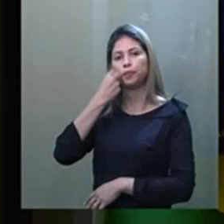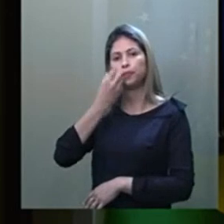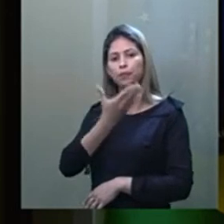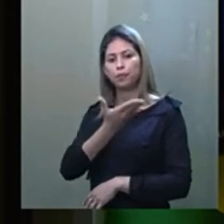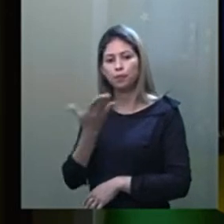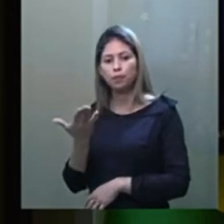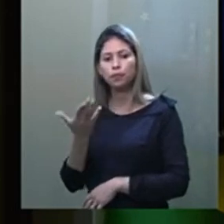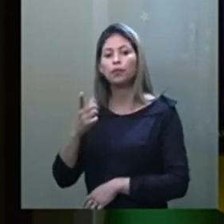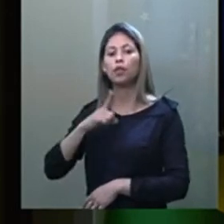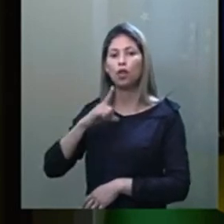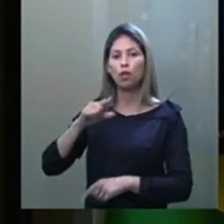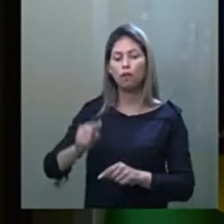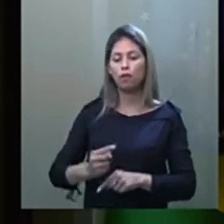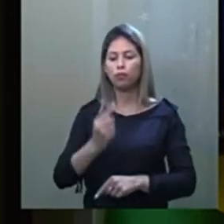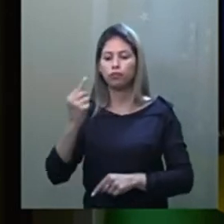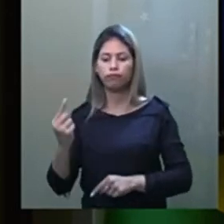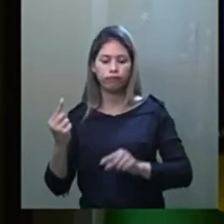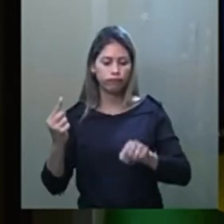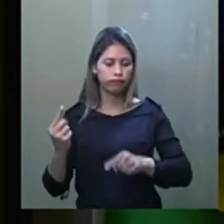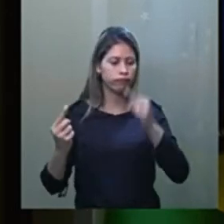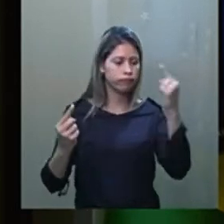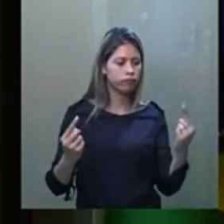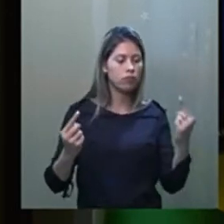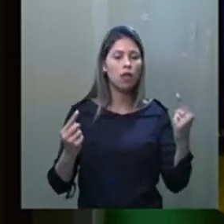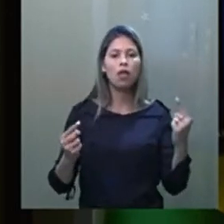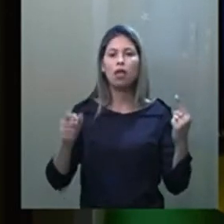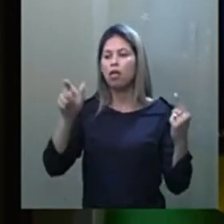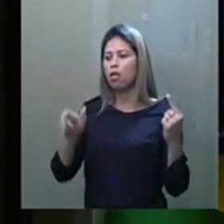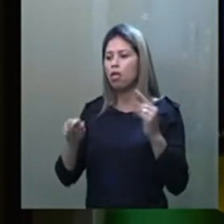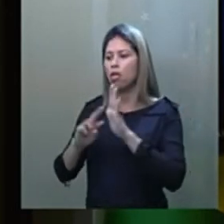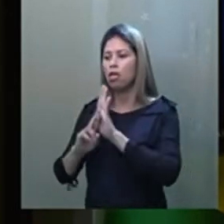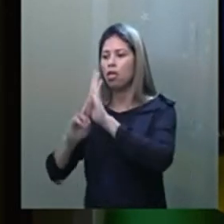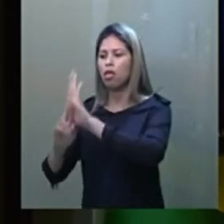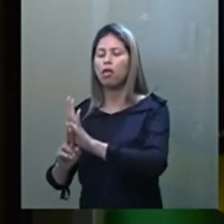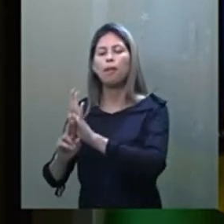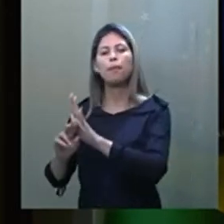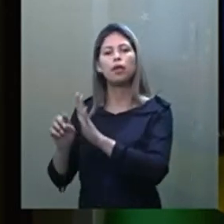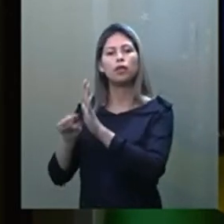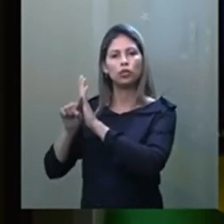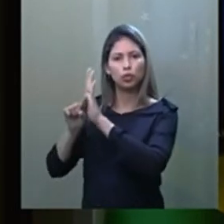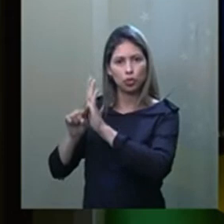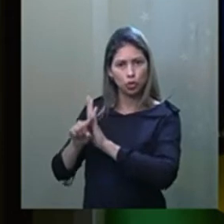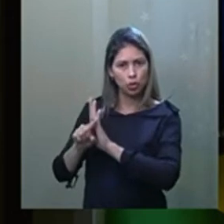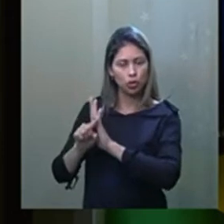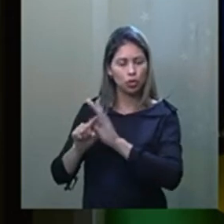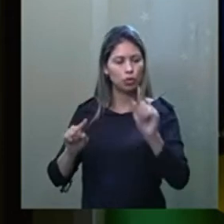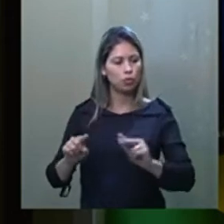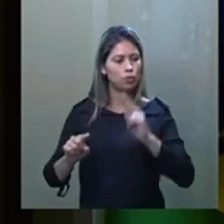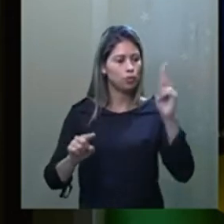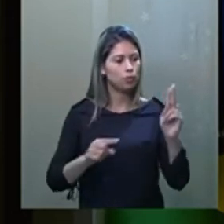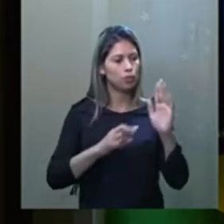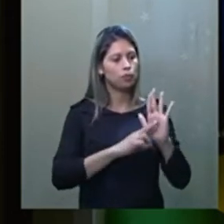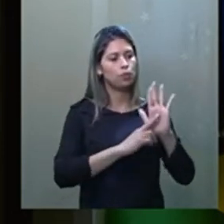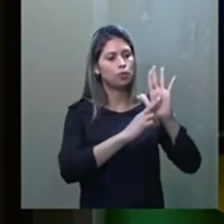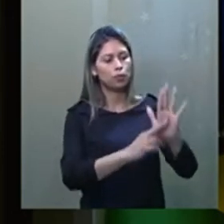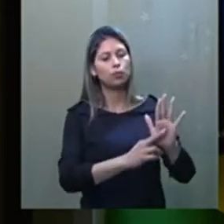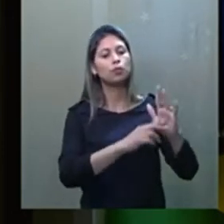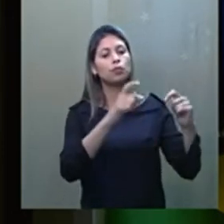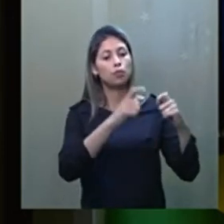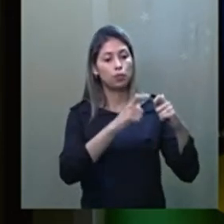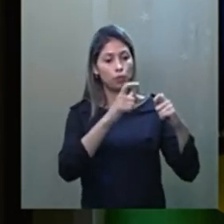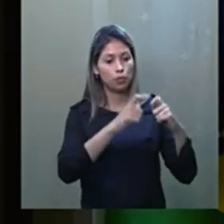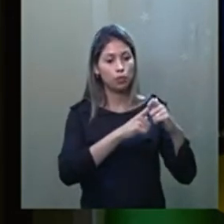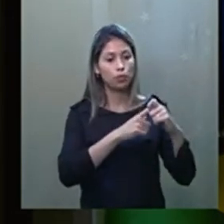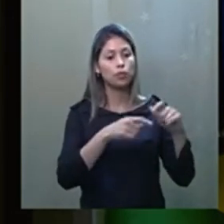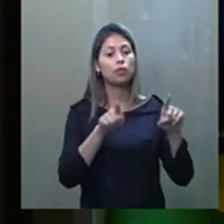mesa cientistas e médicos renomados contra o passaporte sanitário e cientistas